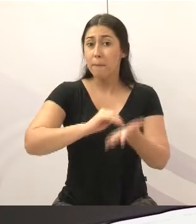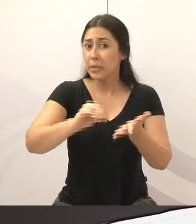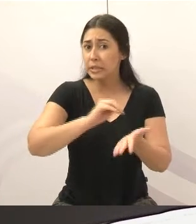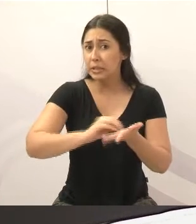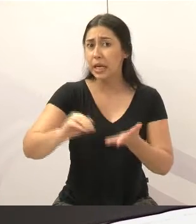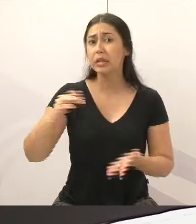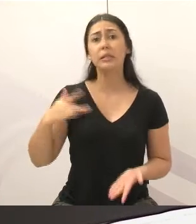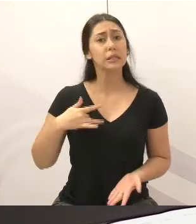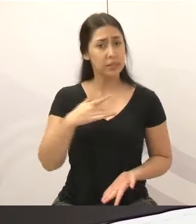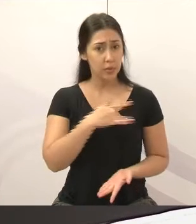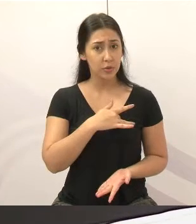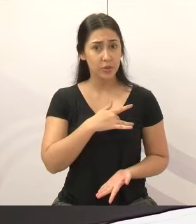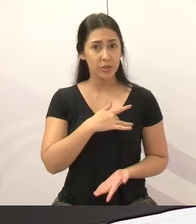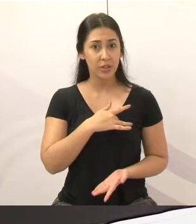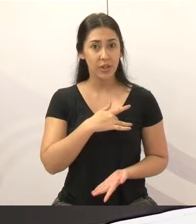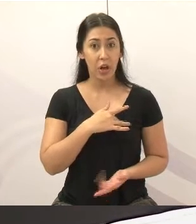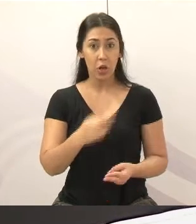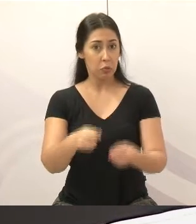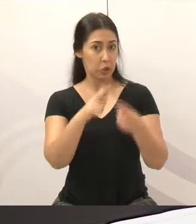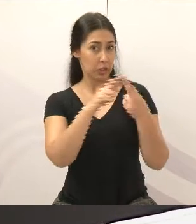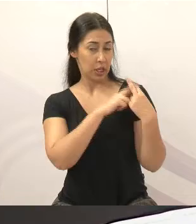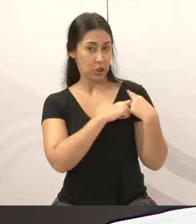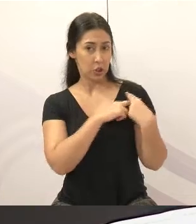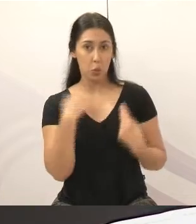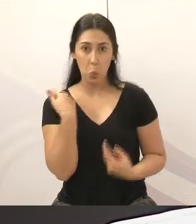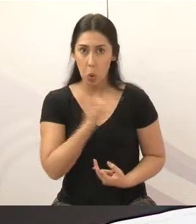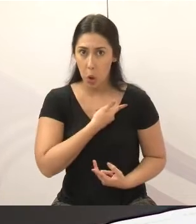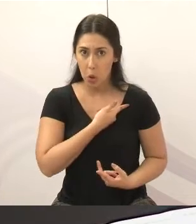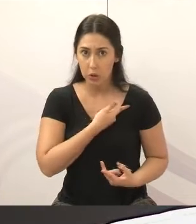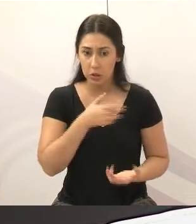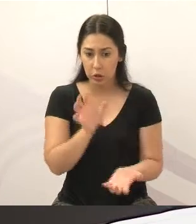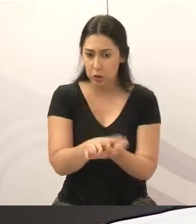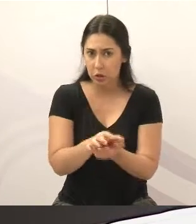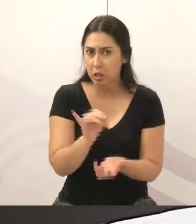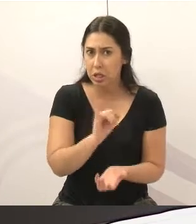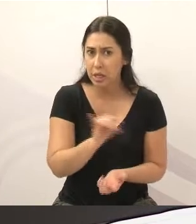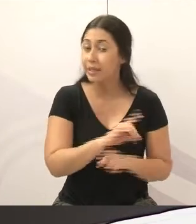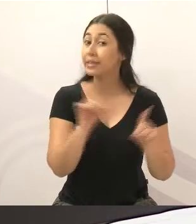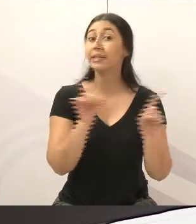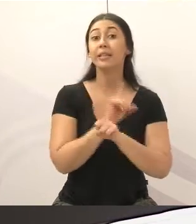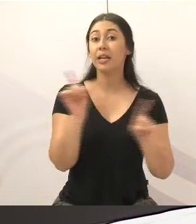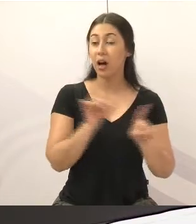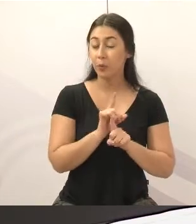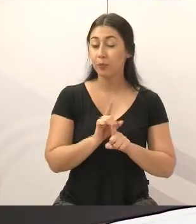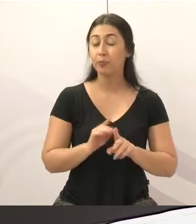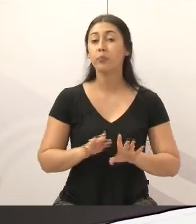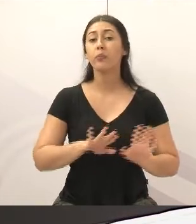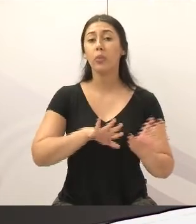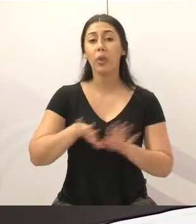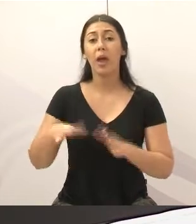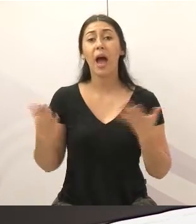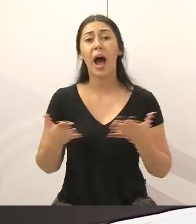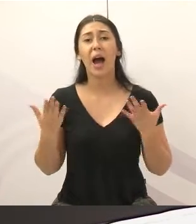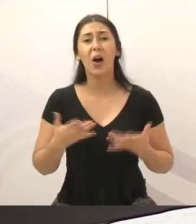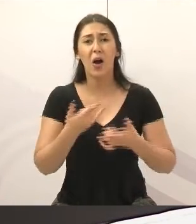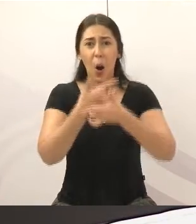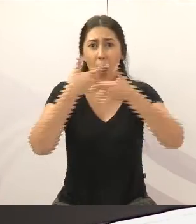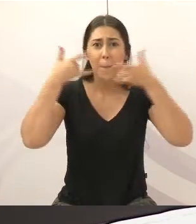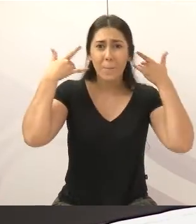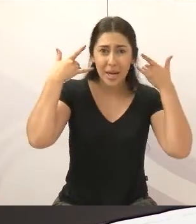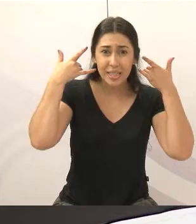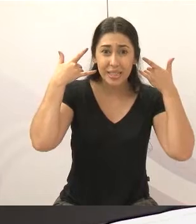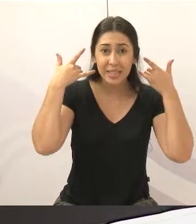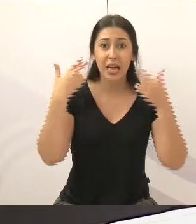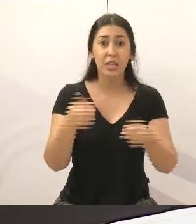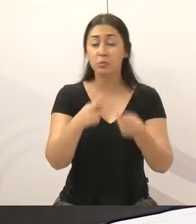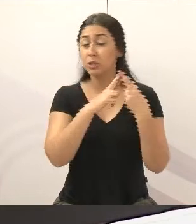é uma responsabilidade do município. E quanto às máscaras, a gente vê a dificuldade, posso falar, porque lá no Hospital São Francisco eles mudaram os protocolos